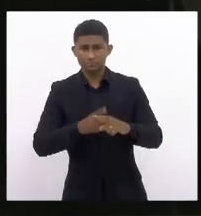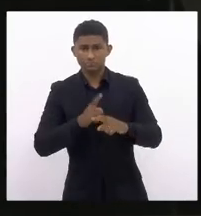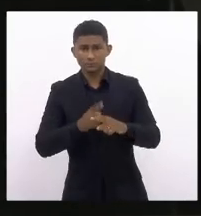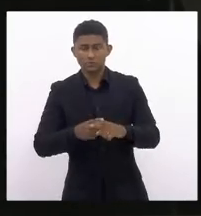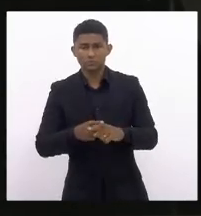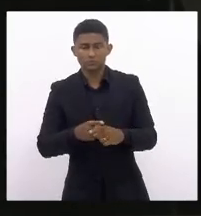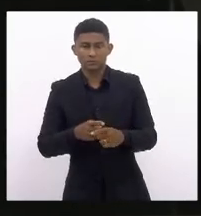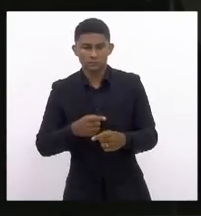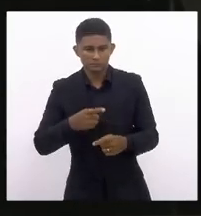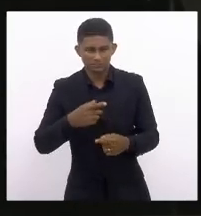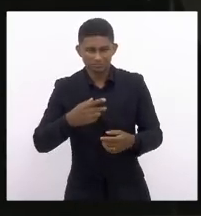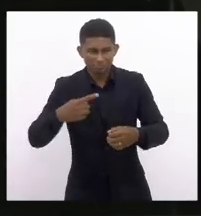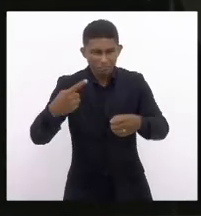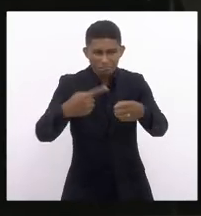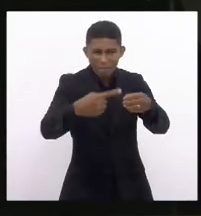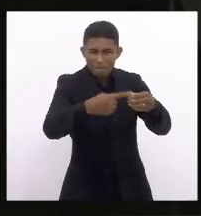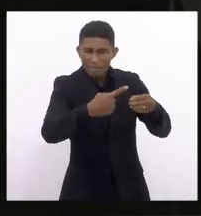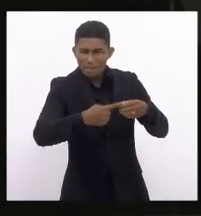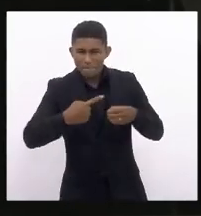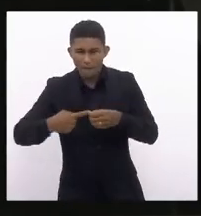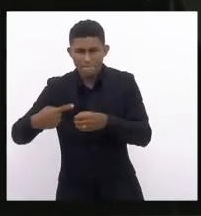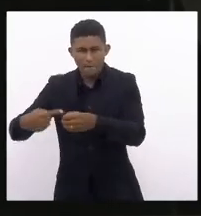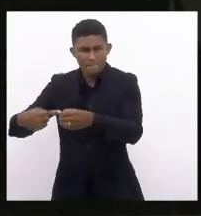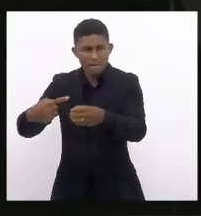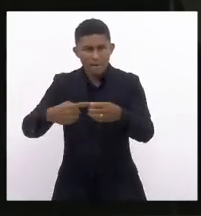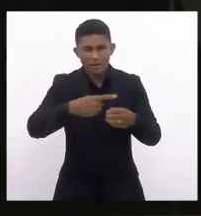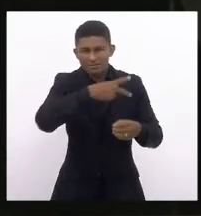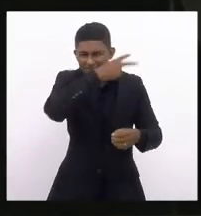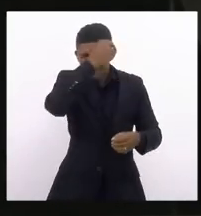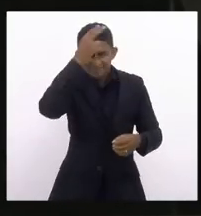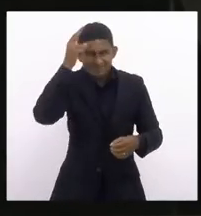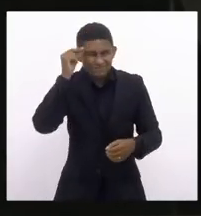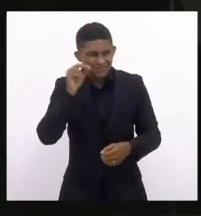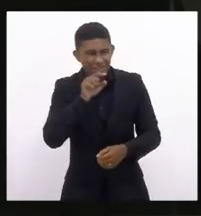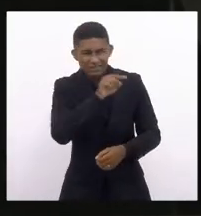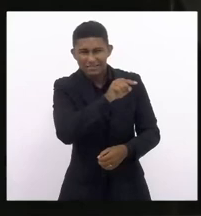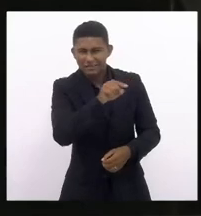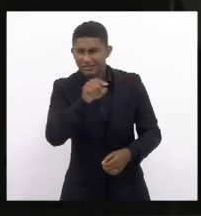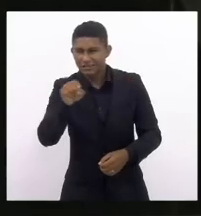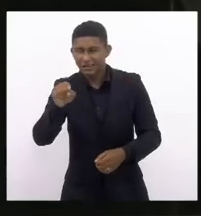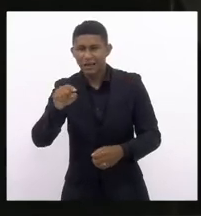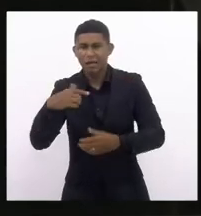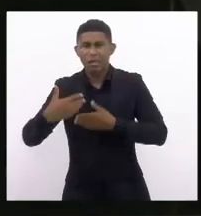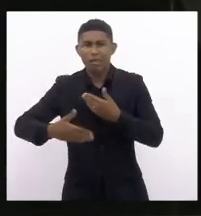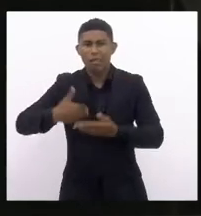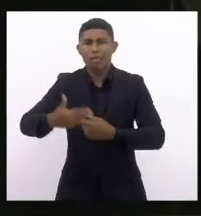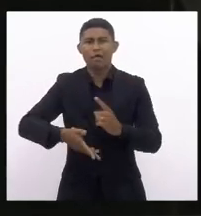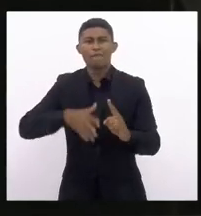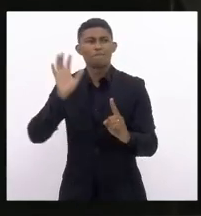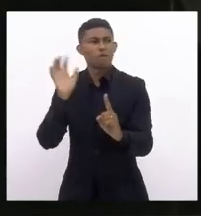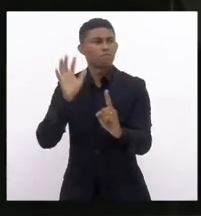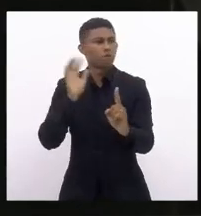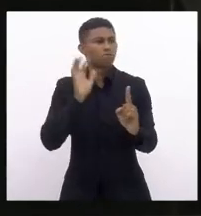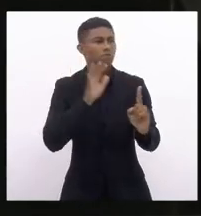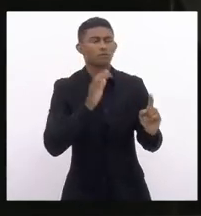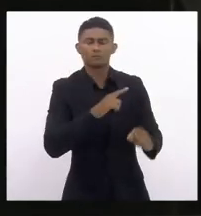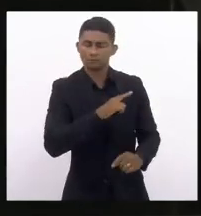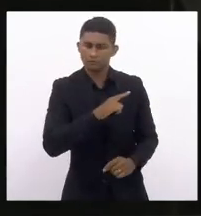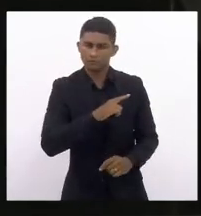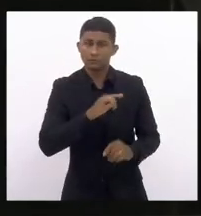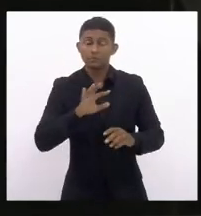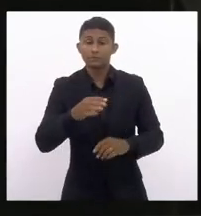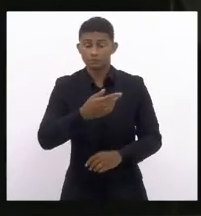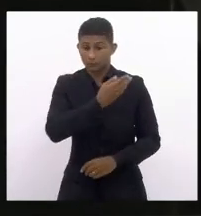municipal, ele tem desdobramentos. E o governo federal hoje é o governo